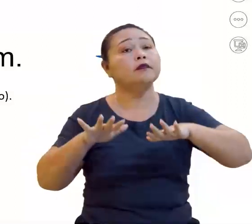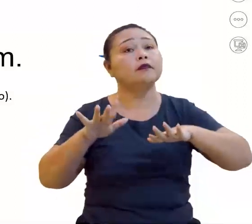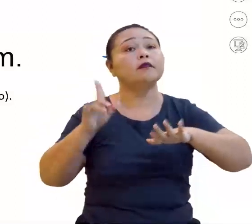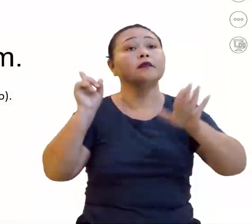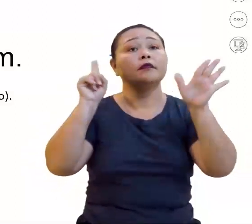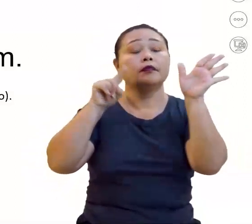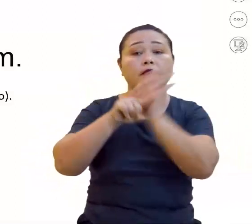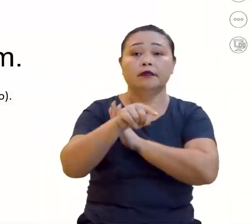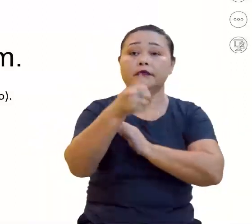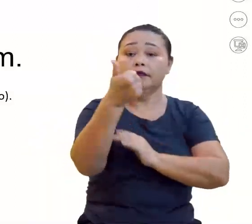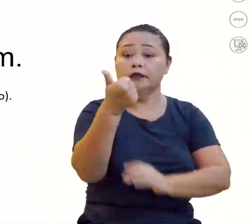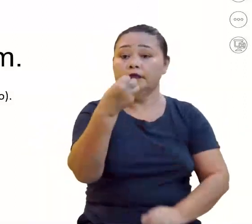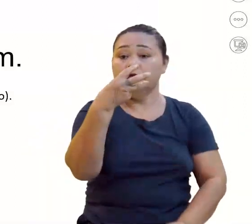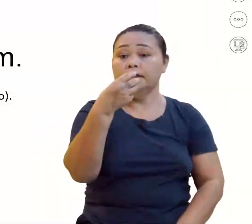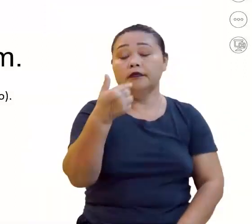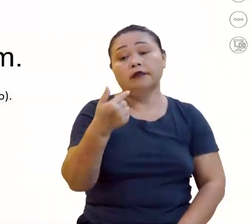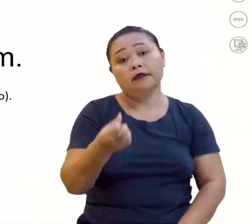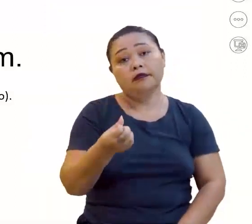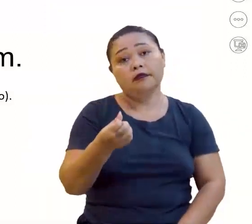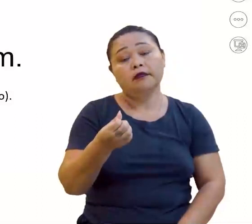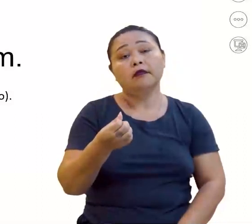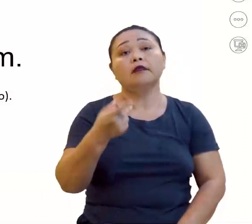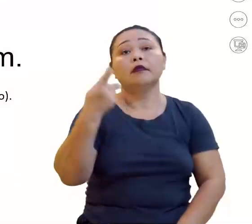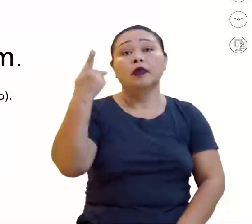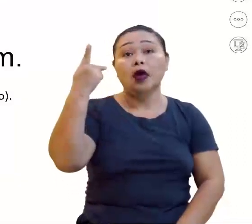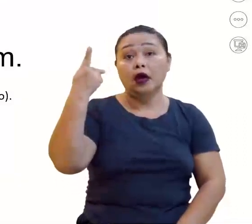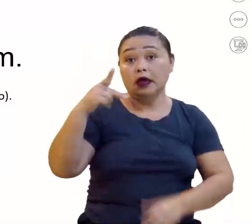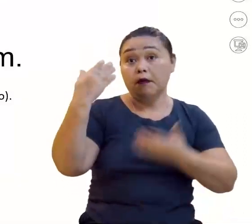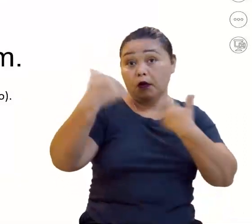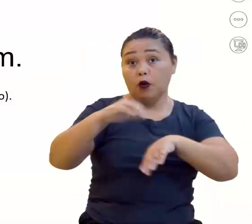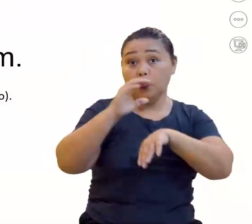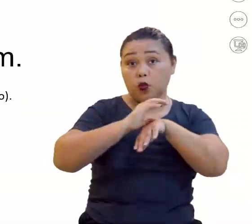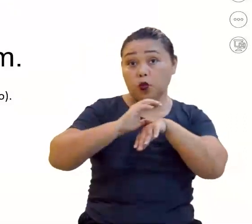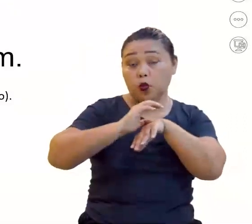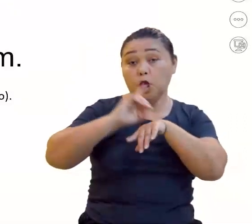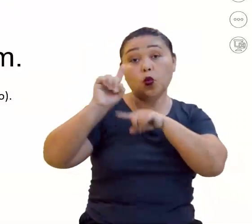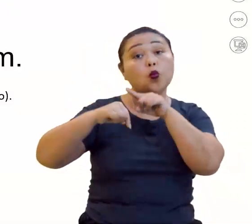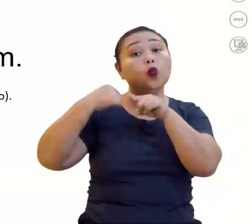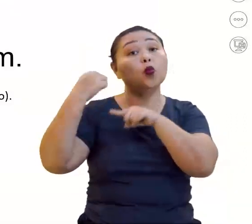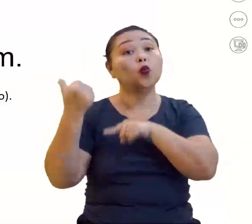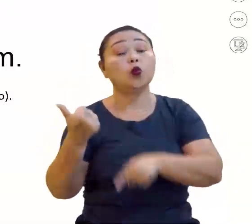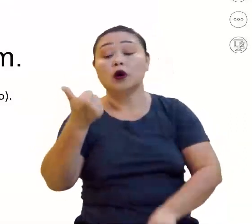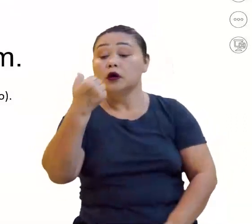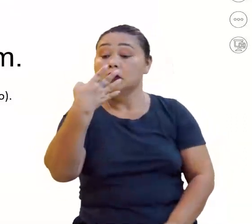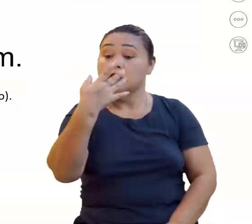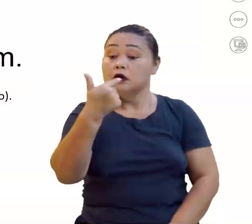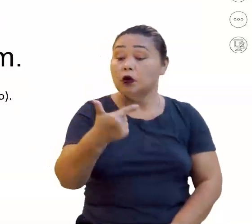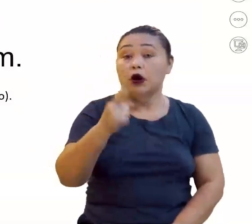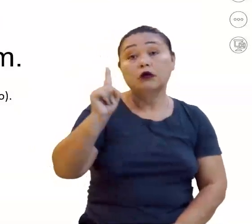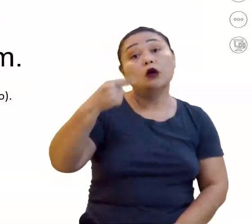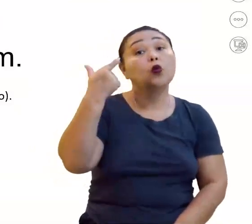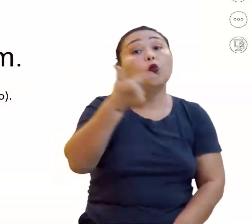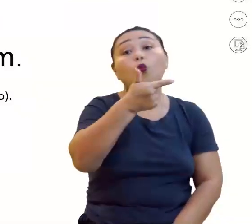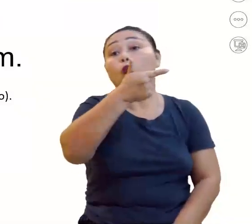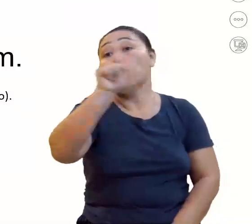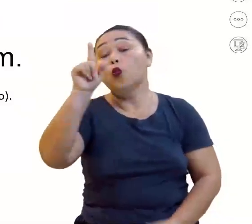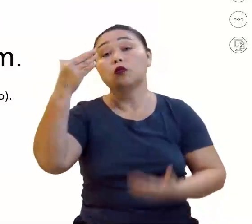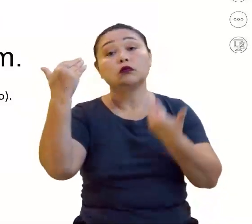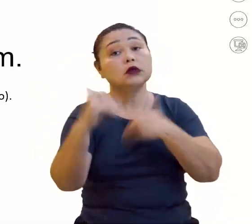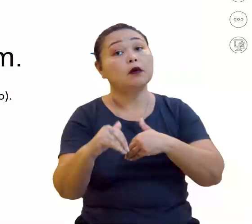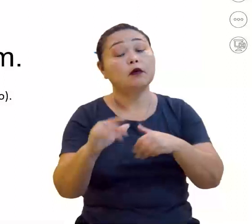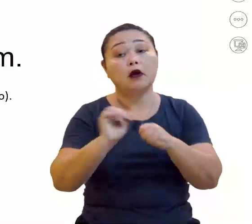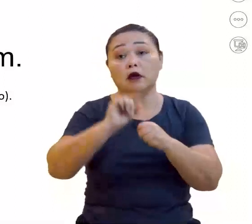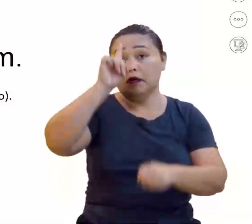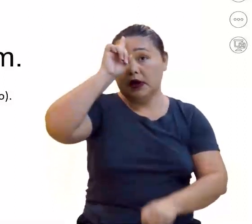questão 136 da prova cinza, às vezes pode ser a 142 na prova amarela. Então as questões são as mesmas,